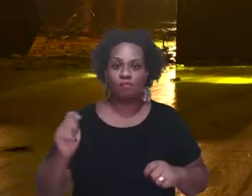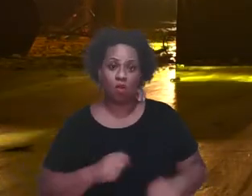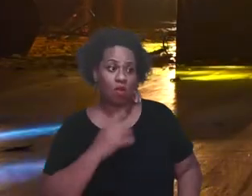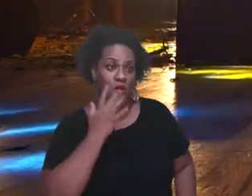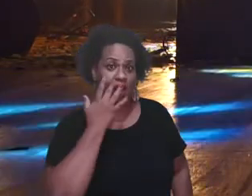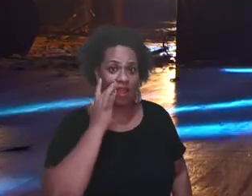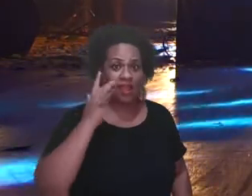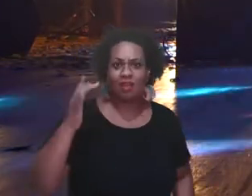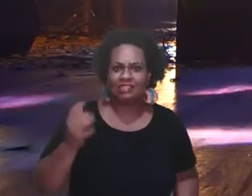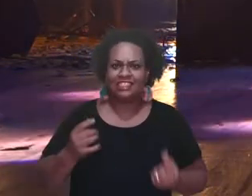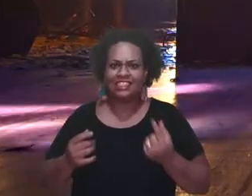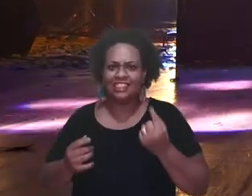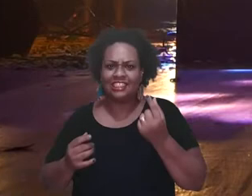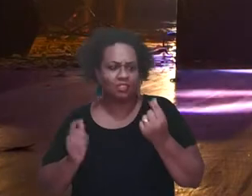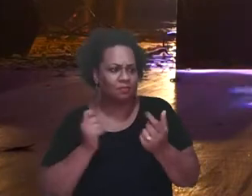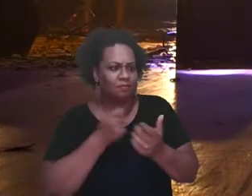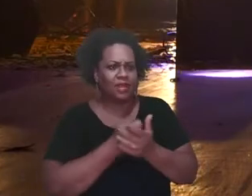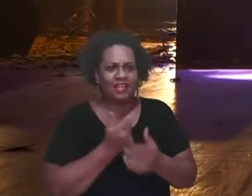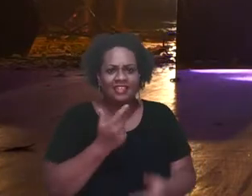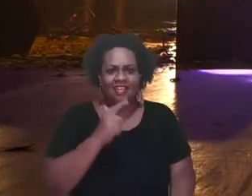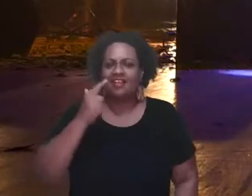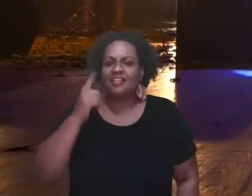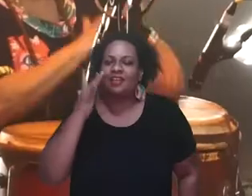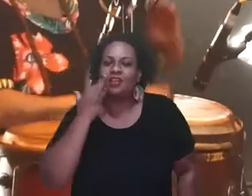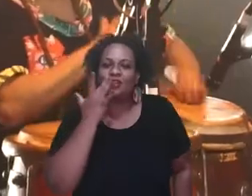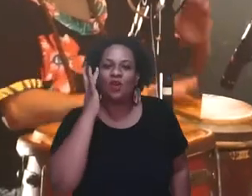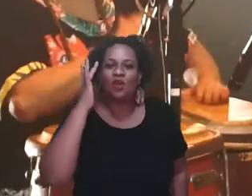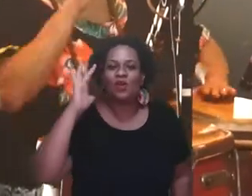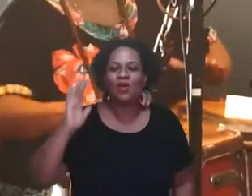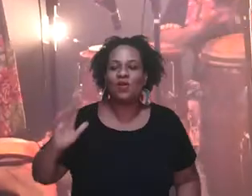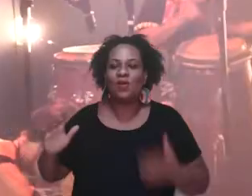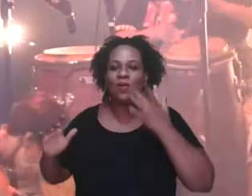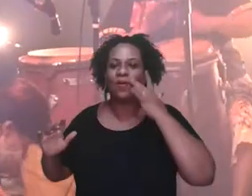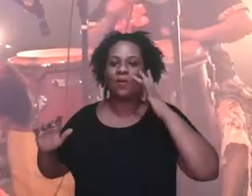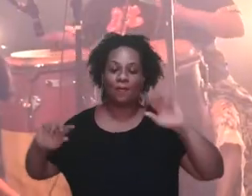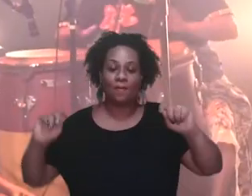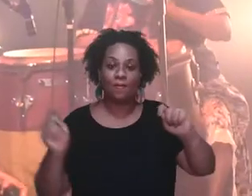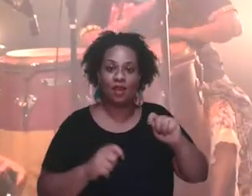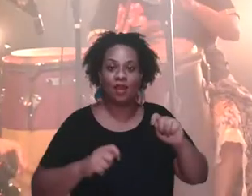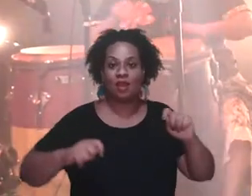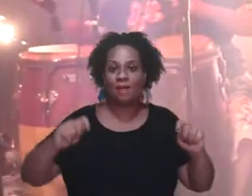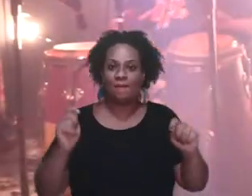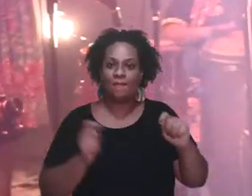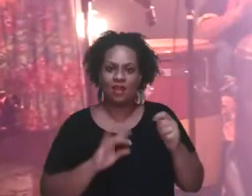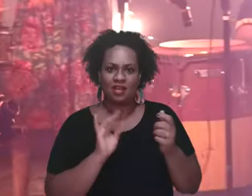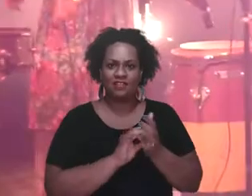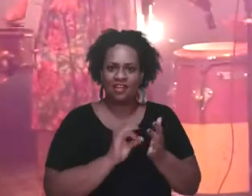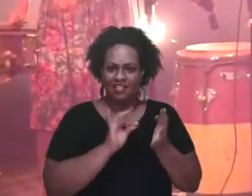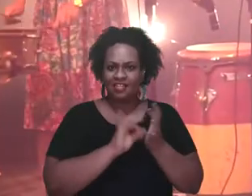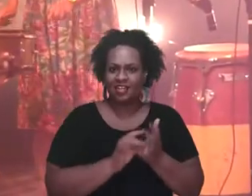esse vamos vale ouro não há dinheiro que vai meditabunda meus dois pato que corpo